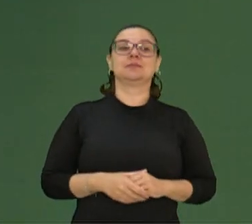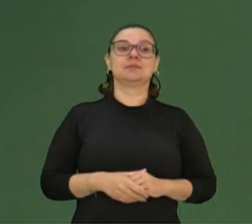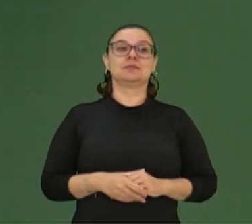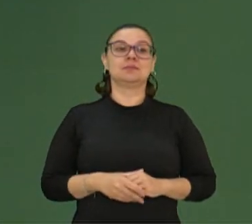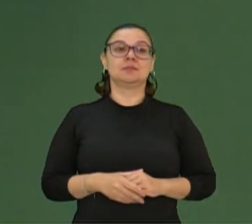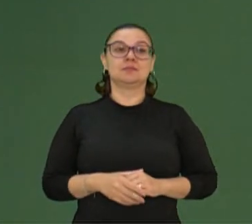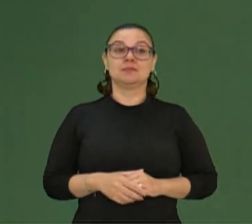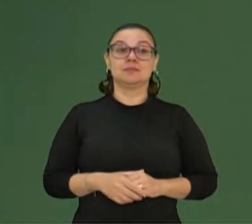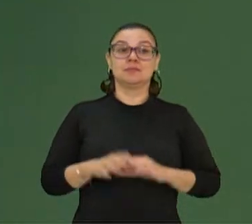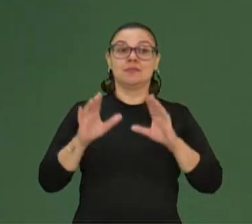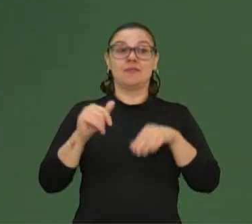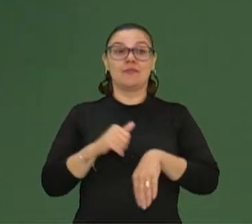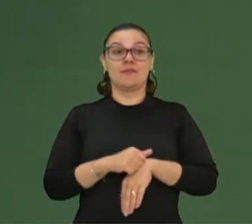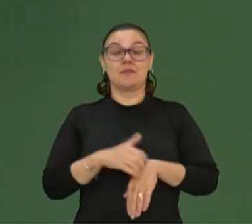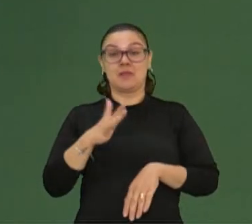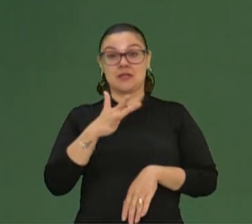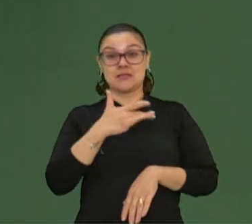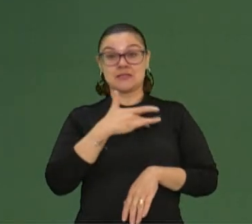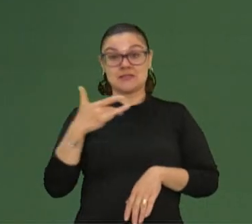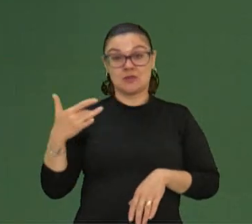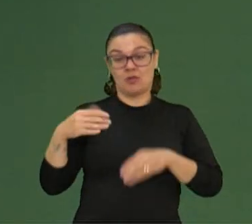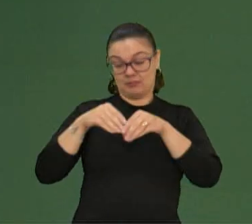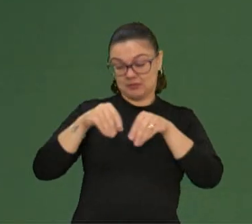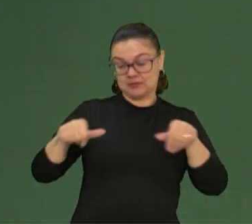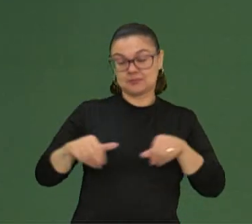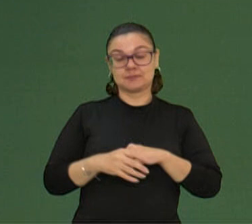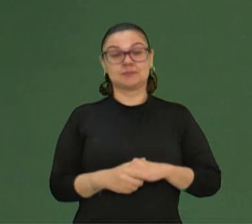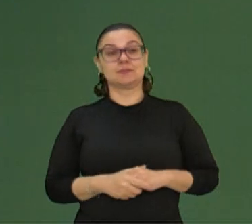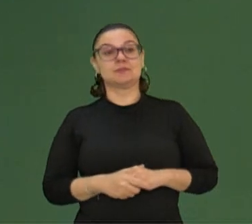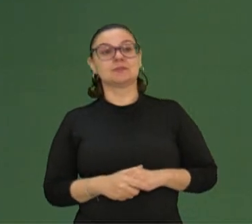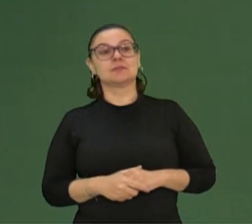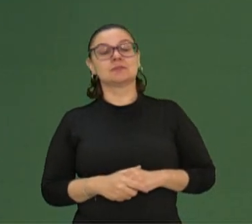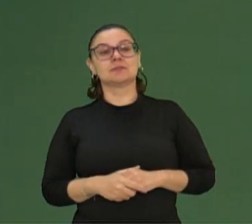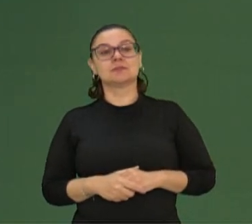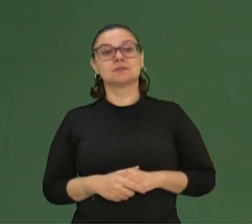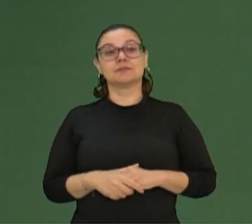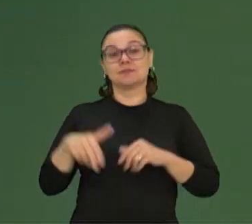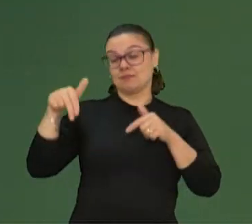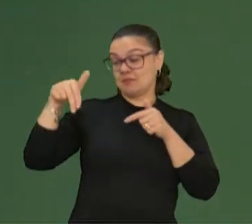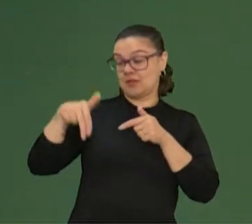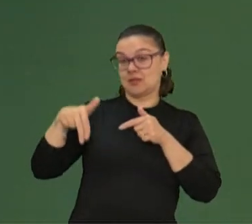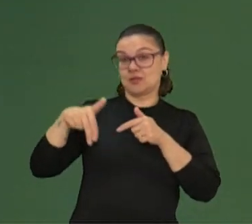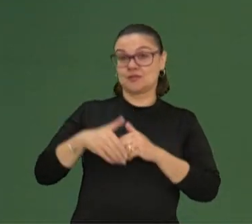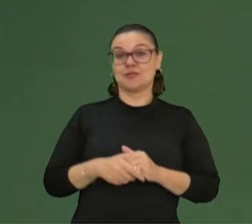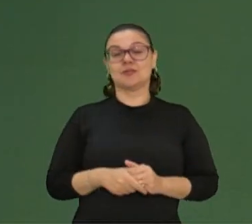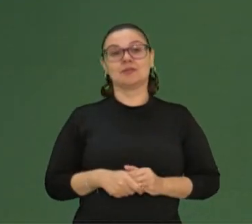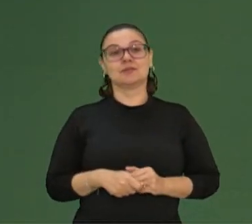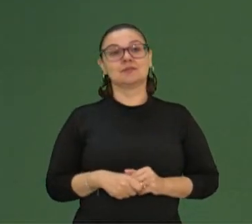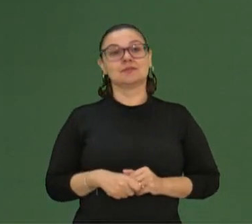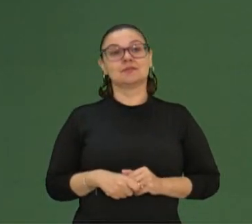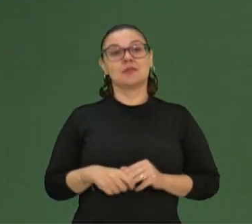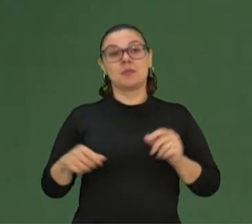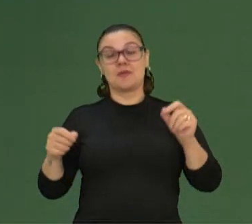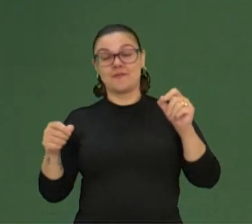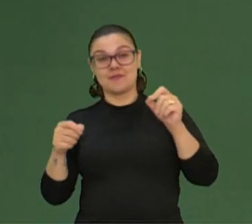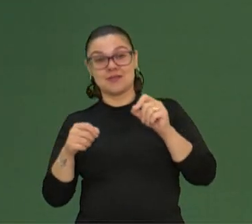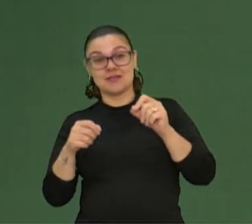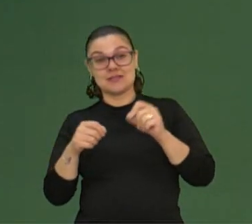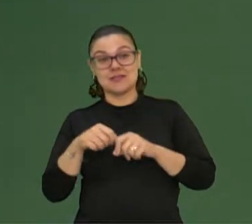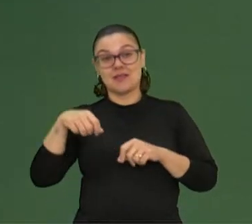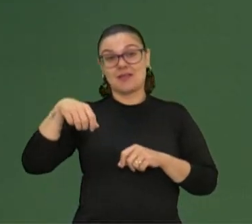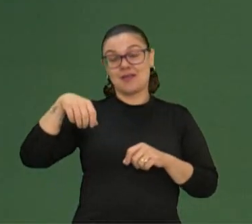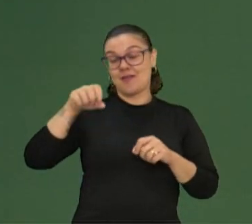naturalmente. O solo vai ficar muito mais saudável. Então, nitrogênio no solo, para produzir clorofila, planta